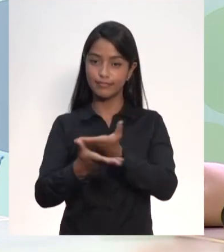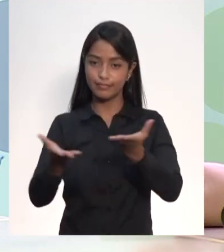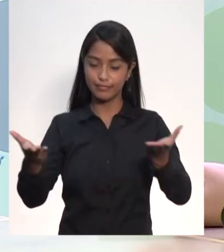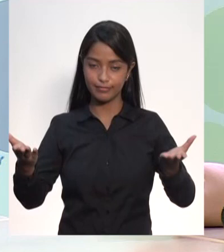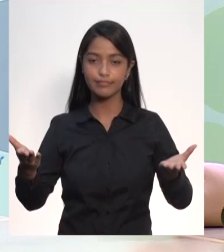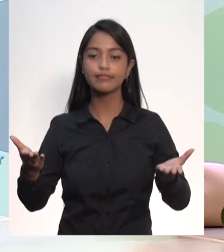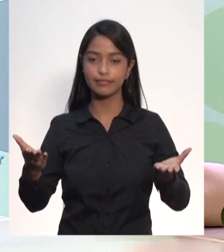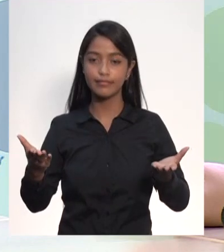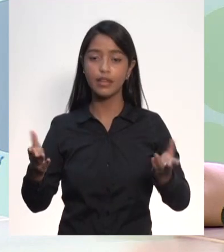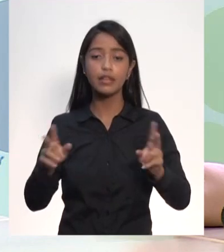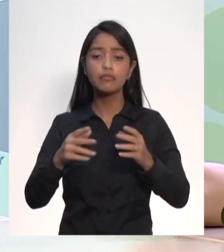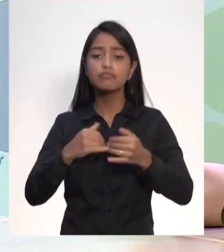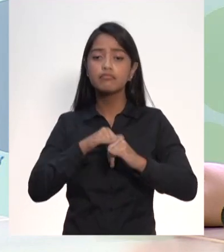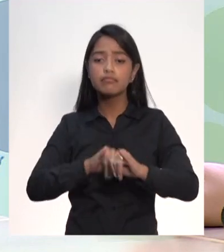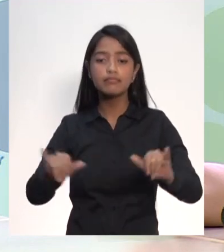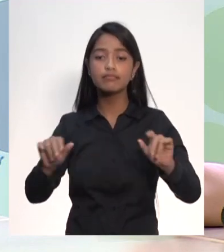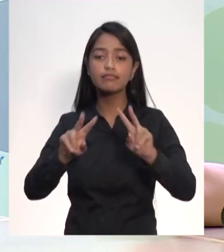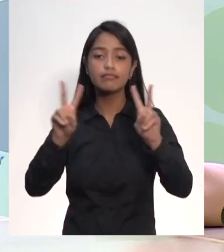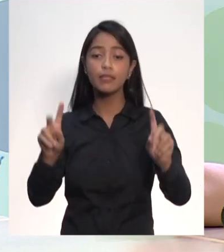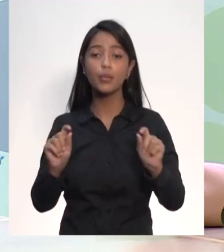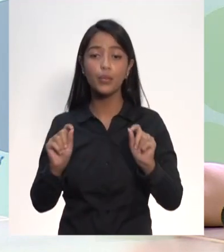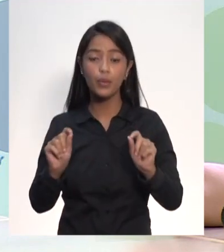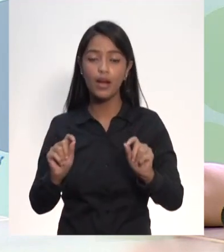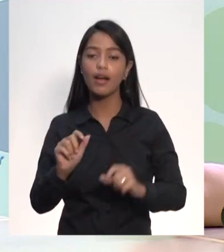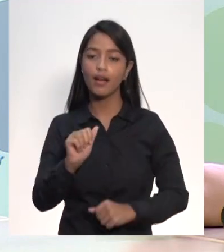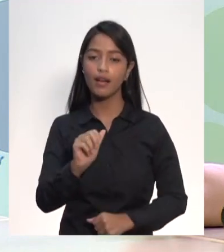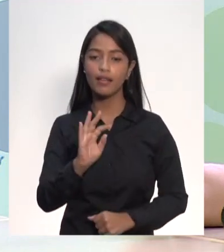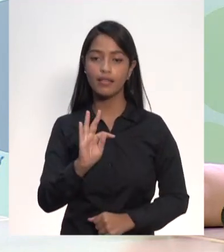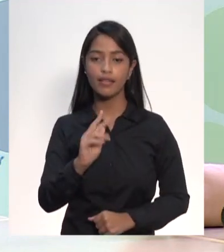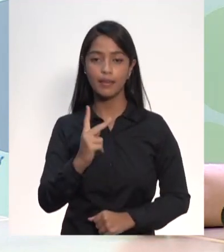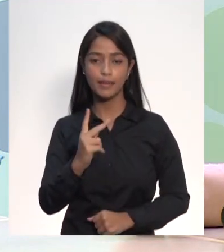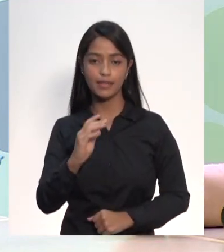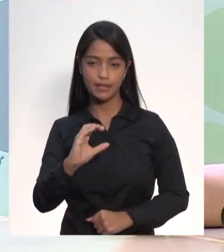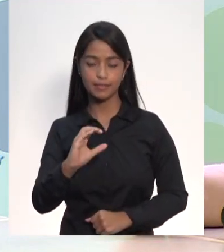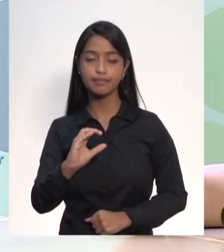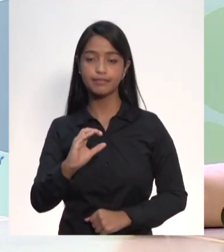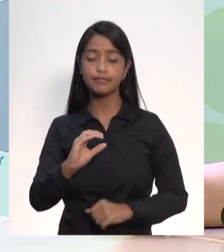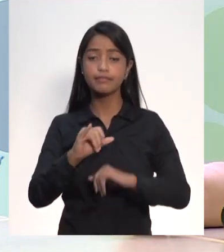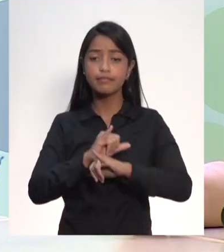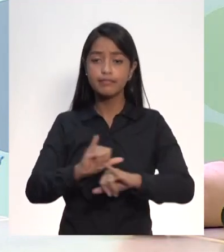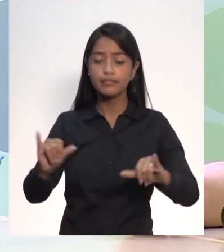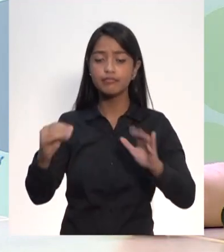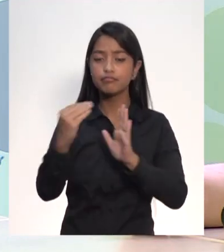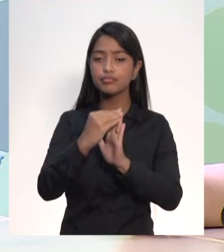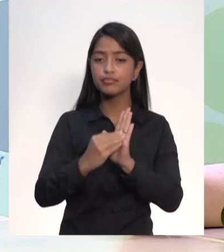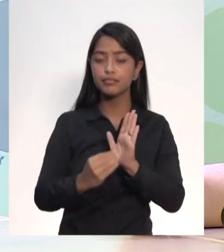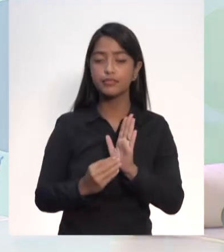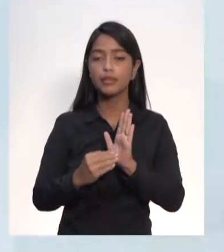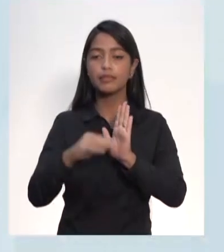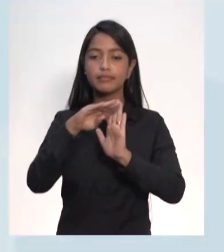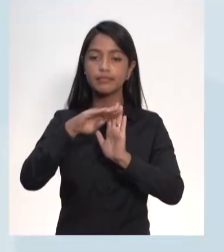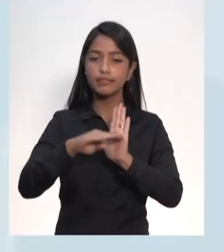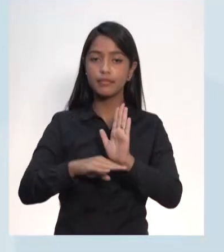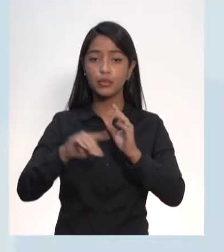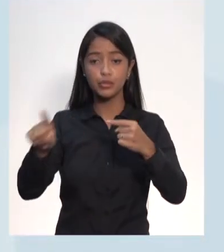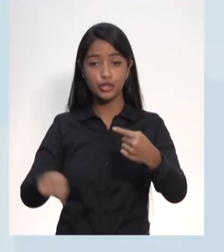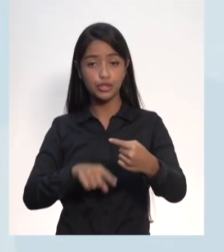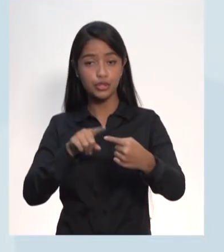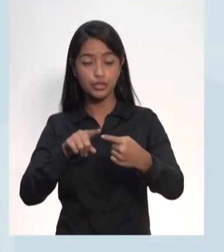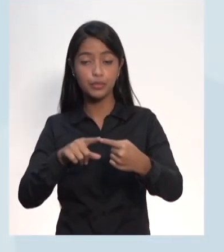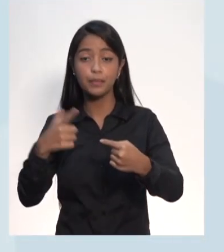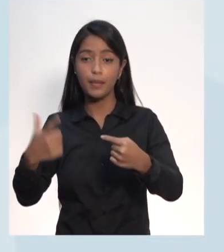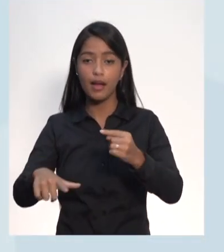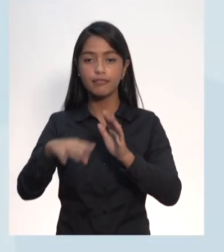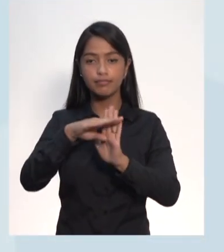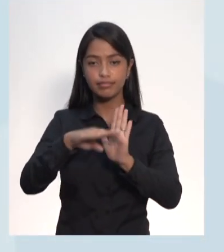sobre essa ATPC, e nesse comunicado nós colocamos alguns objetivos e alguns itens como sugestão